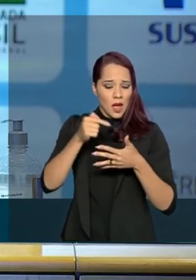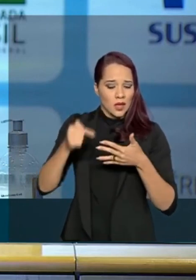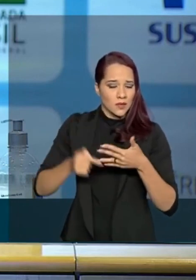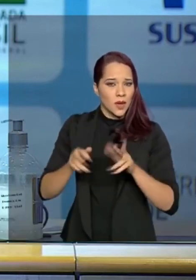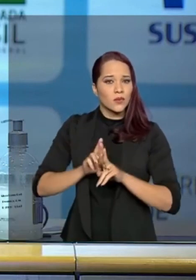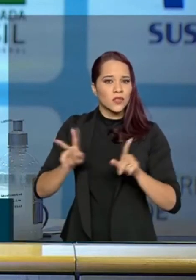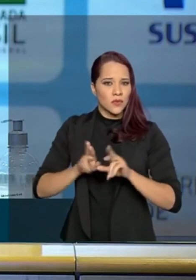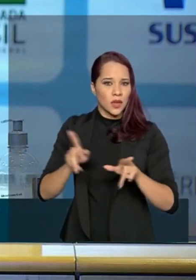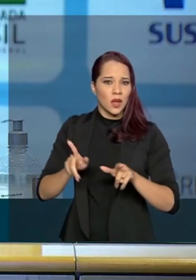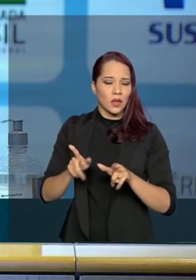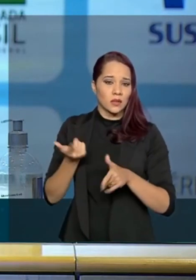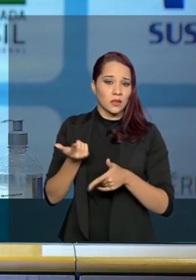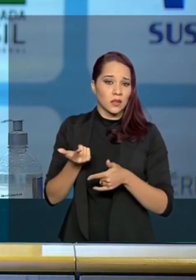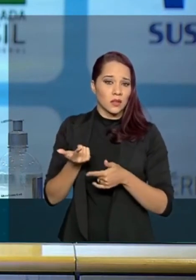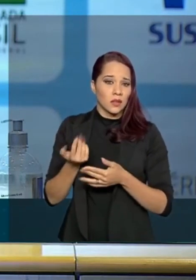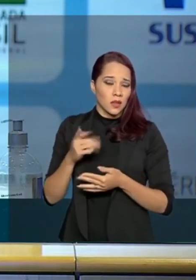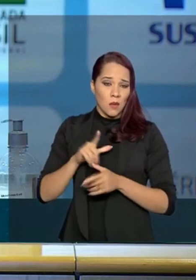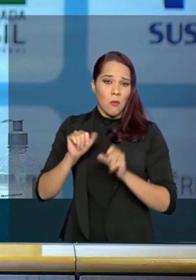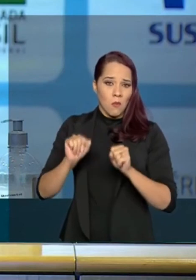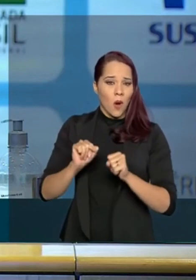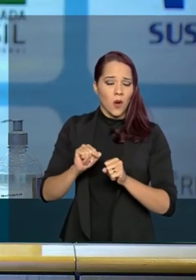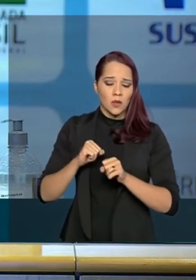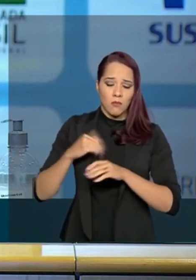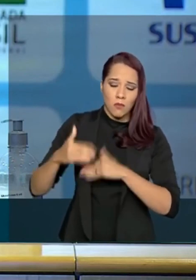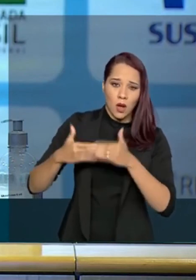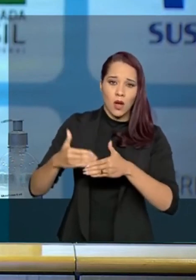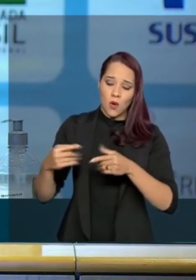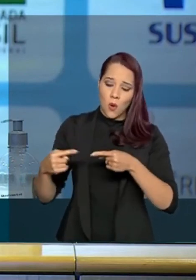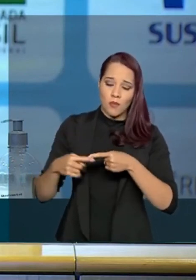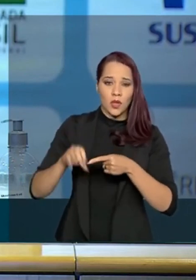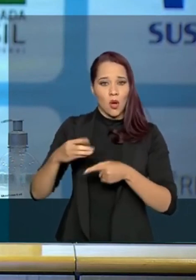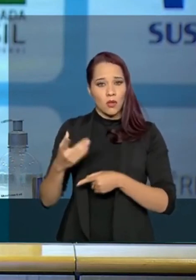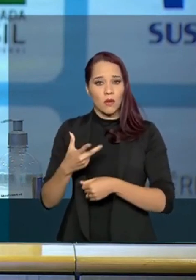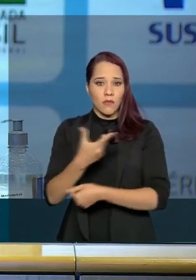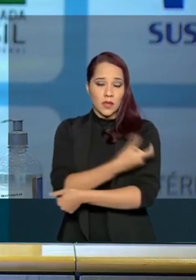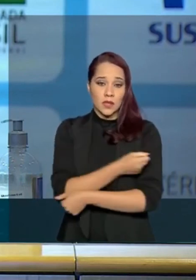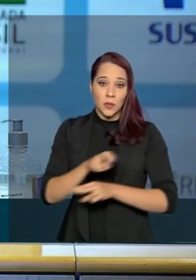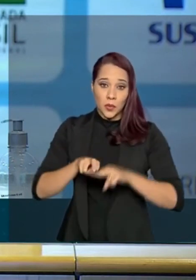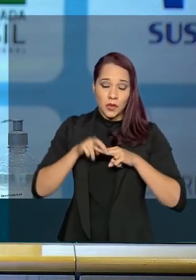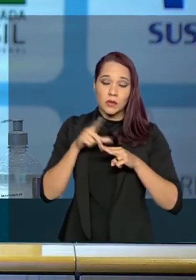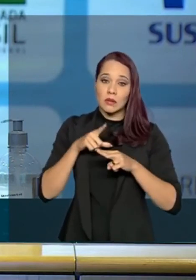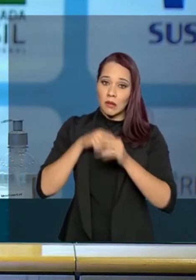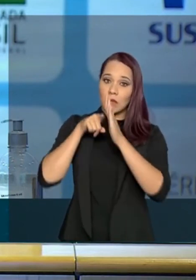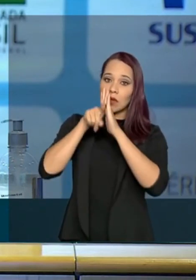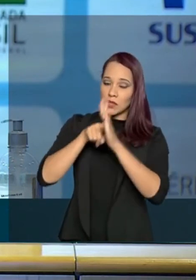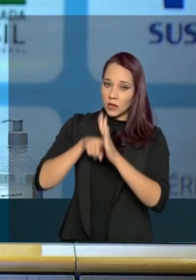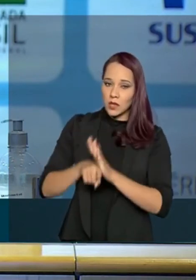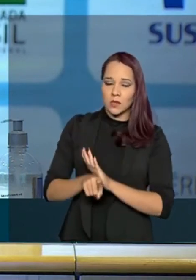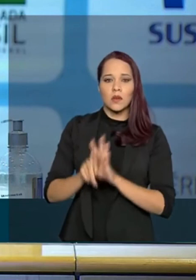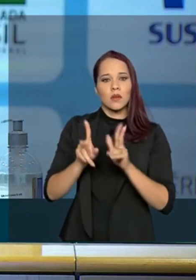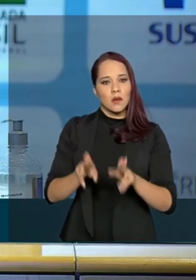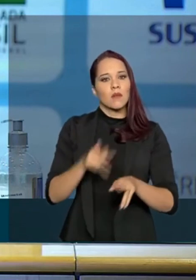adversos, fatores intervenientes, que podem ser decorrentes ou não, e para isso existe uma investigação. Como eu já coloquei